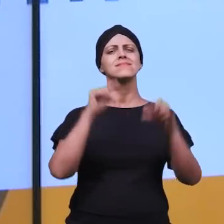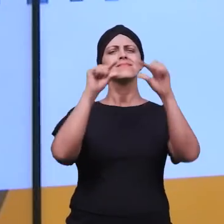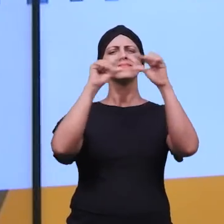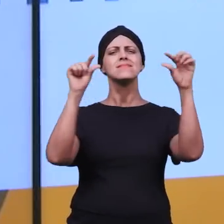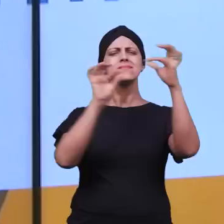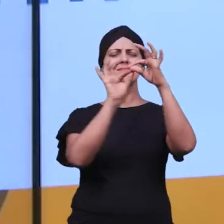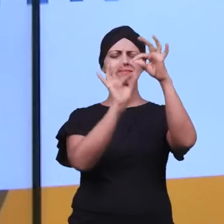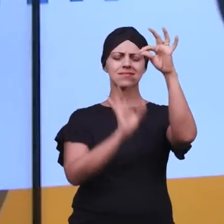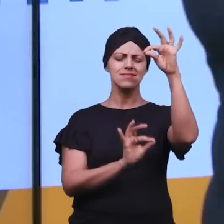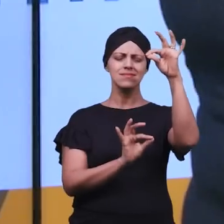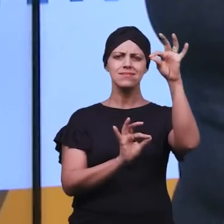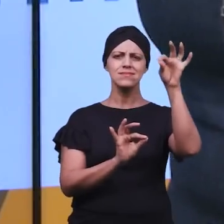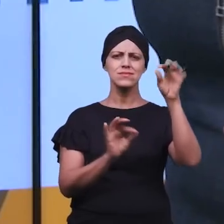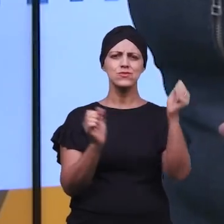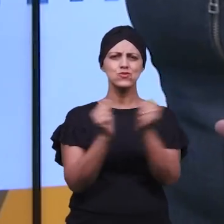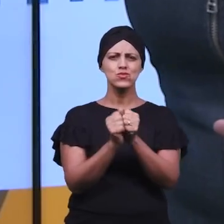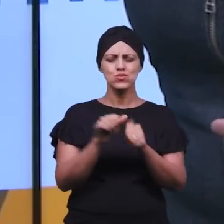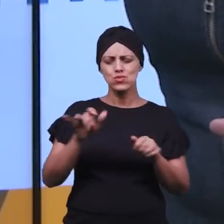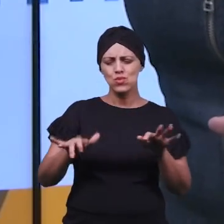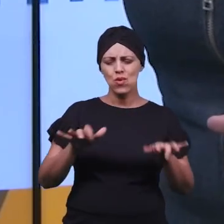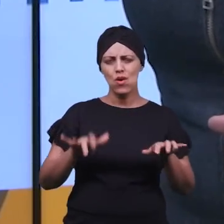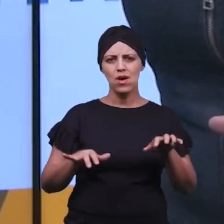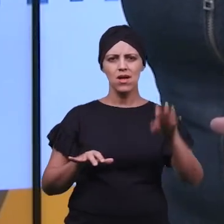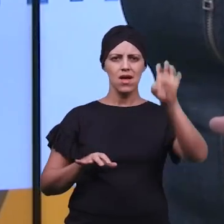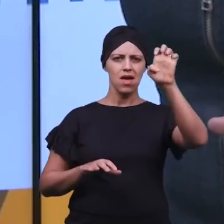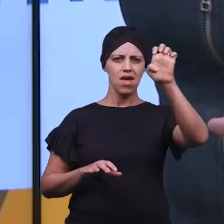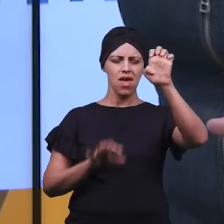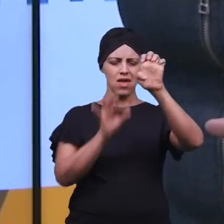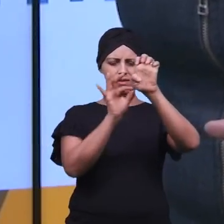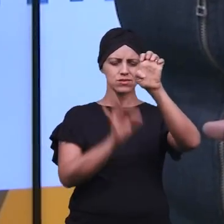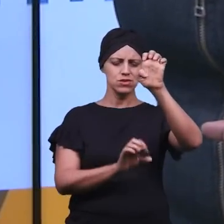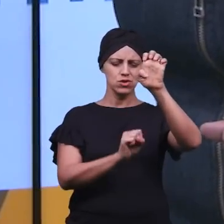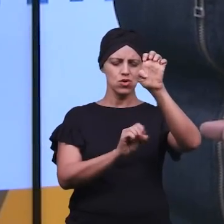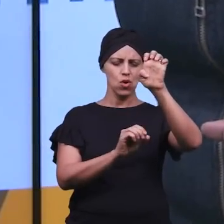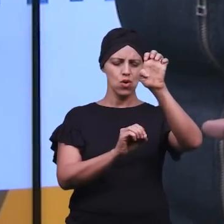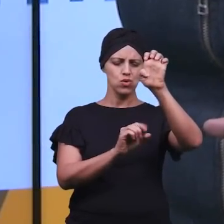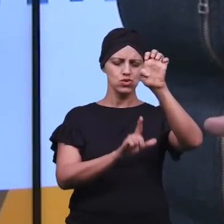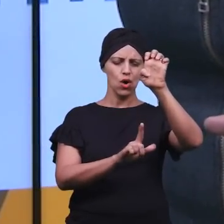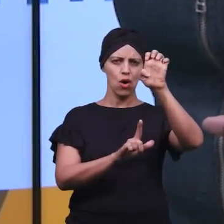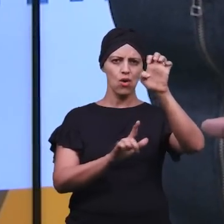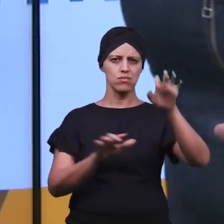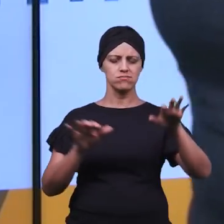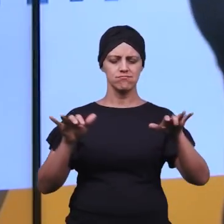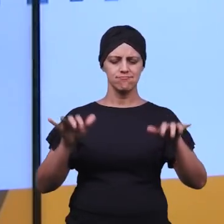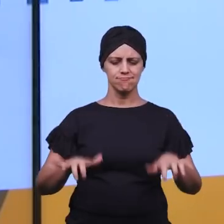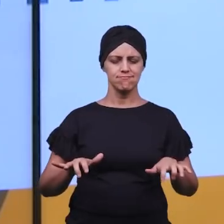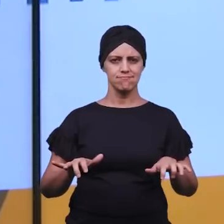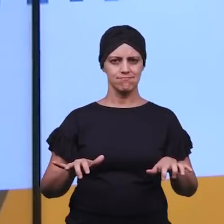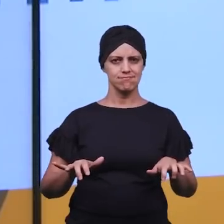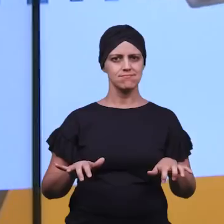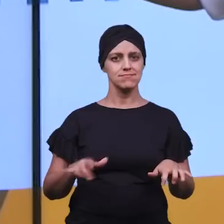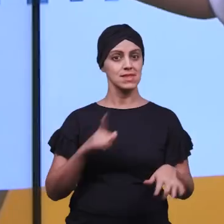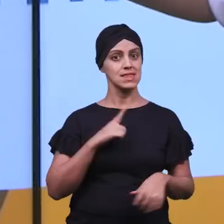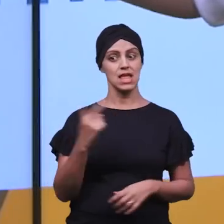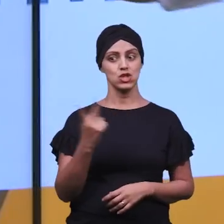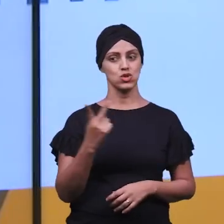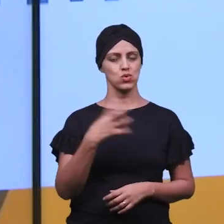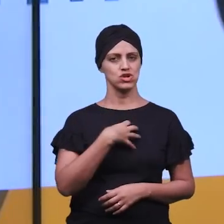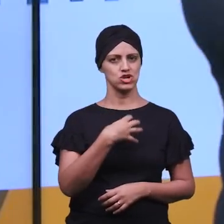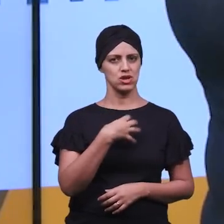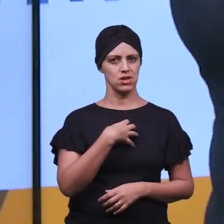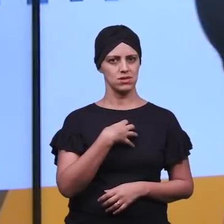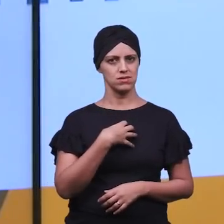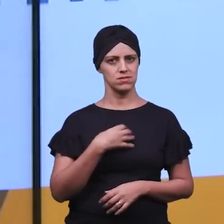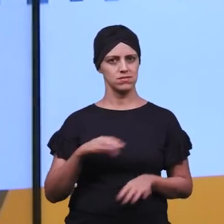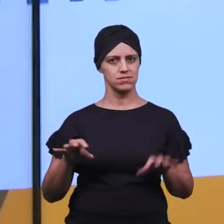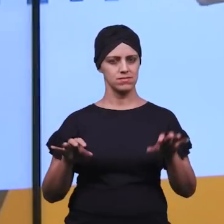aqui, juntinho com a notinha. Aqui, o E juntinho com o Sol. Nós vamos tocar de duas formas.